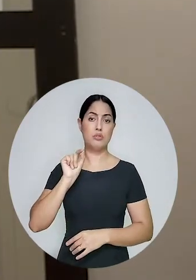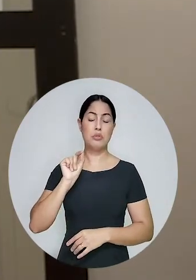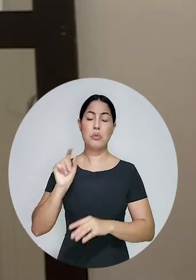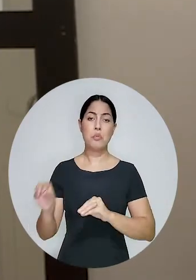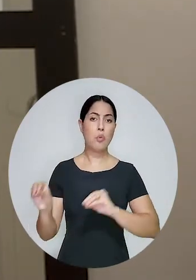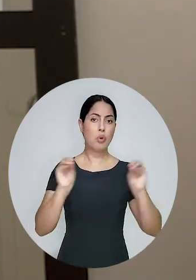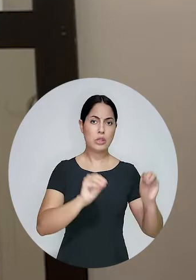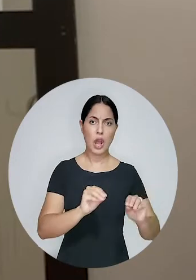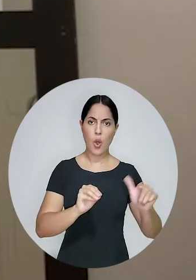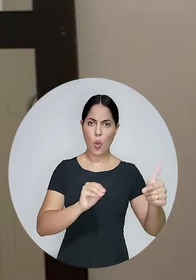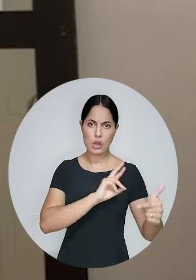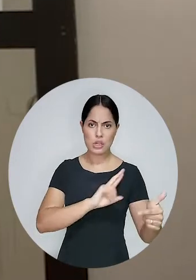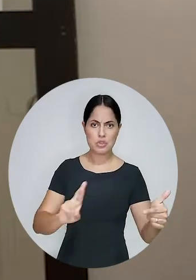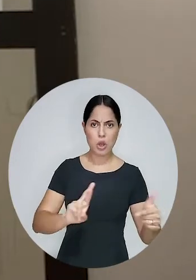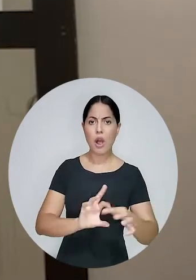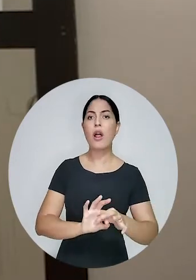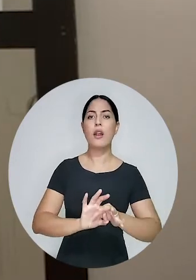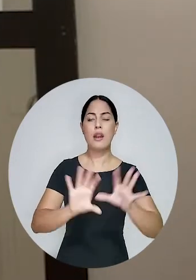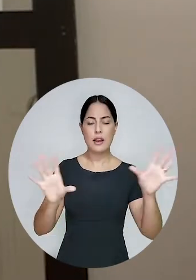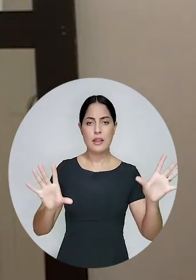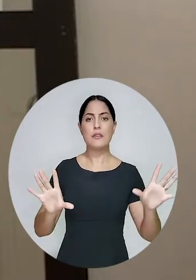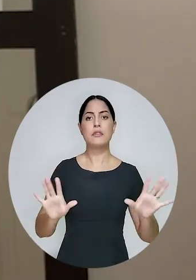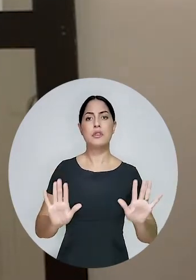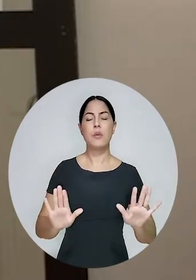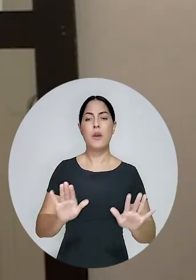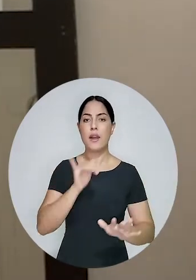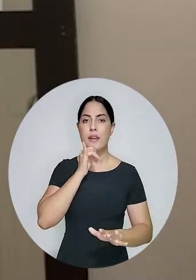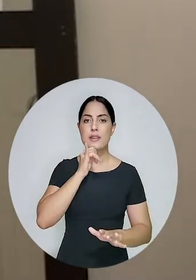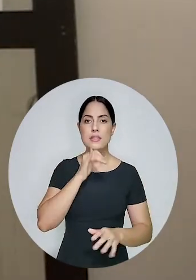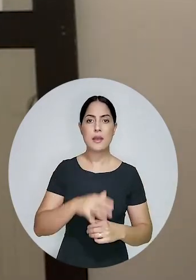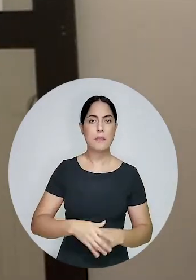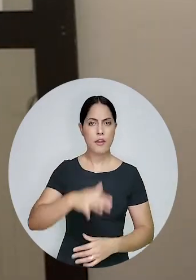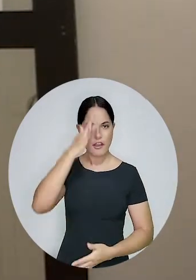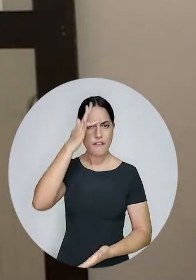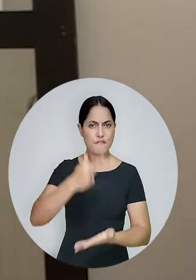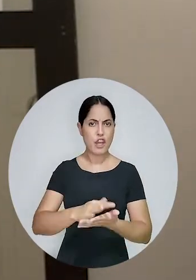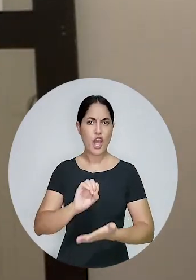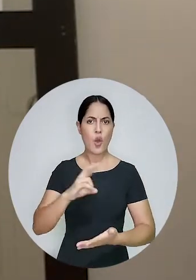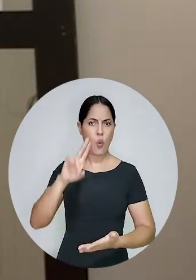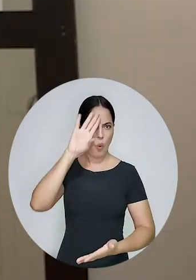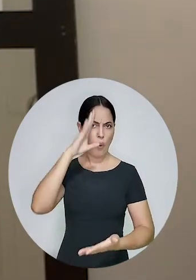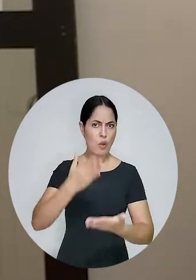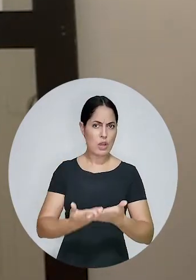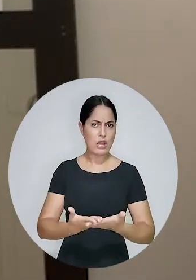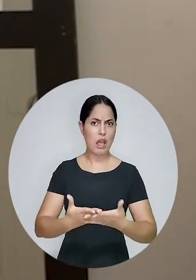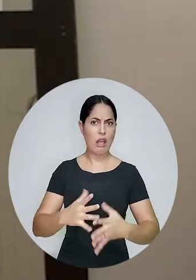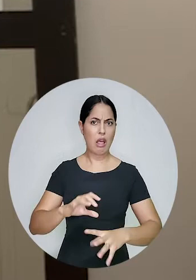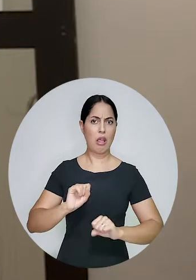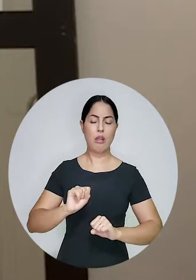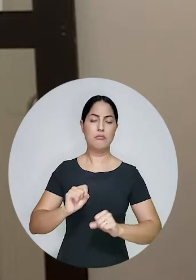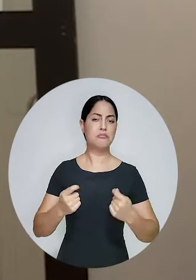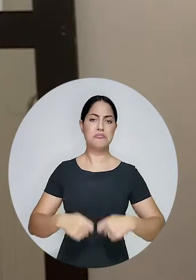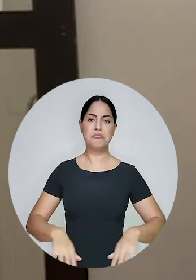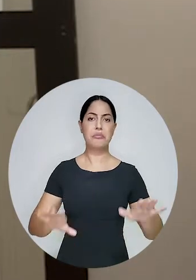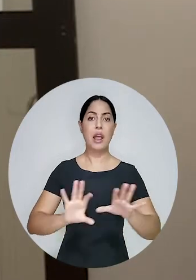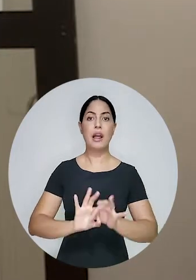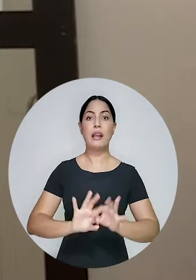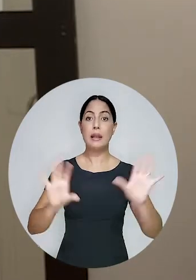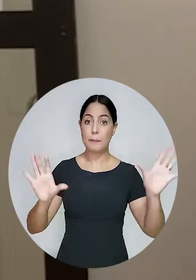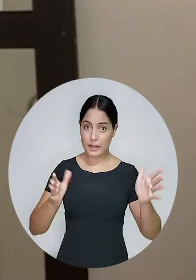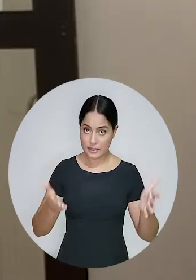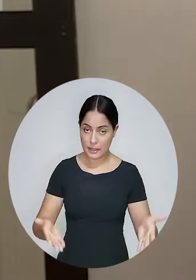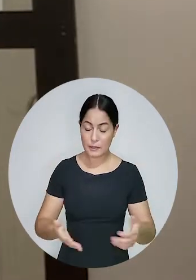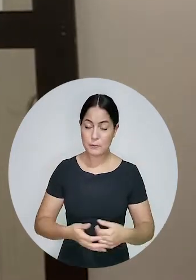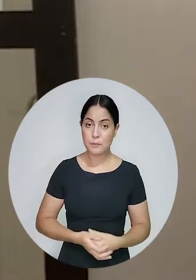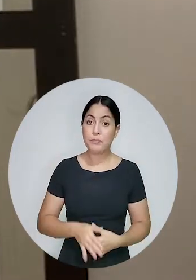uma religião, migrar de religião e não adotar qualquer tipo de fé, qualquer tipo de crença.